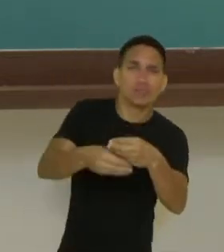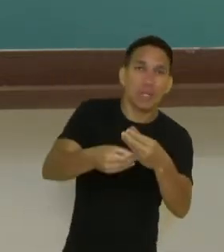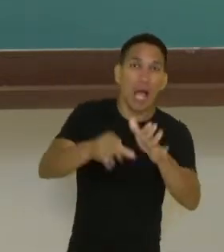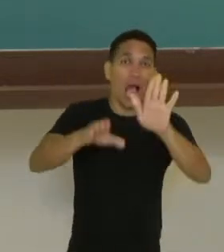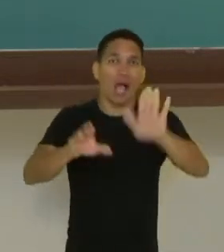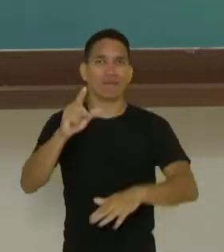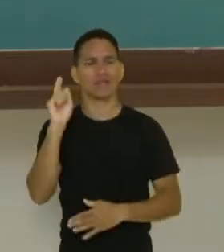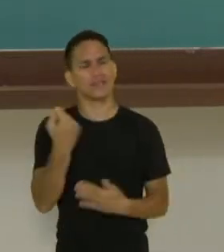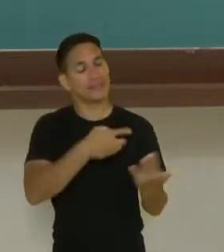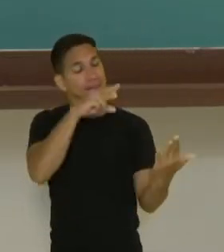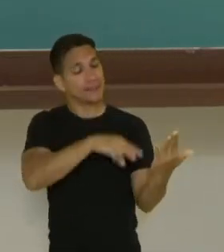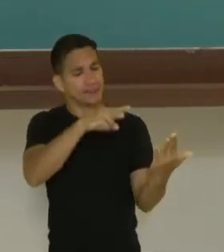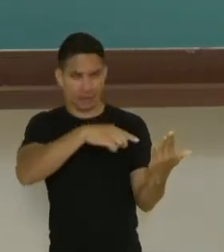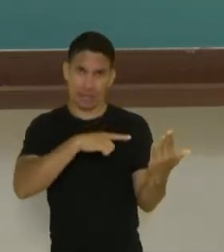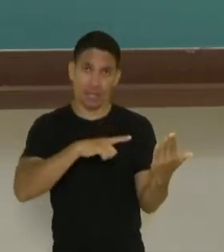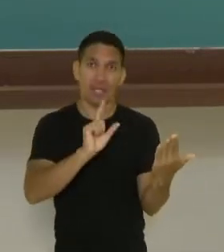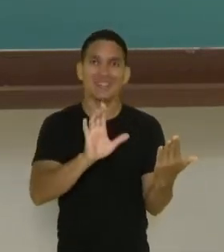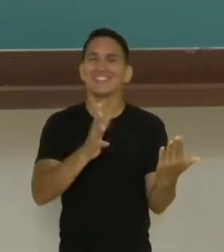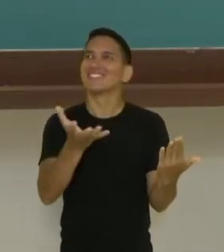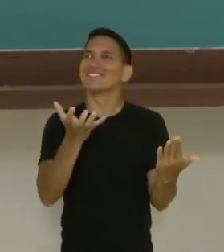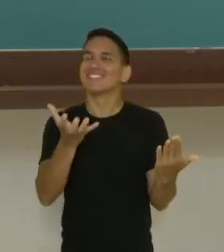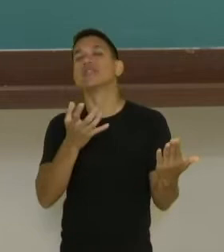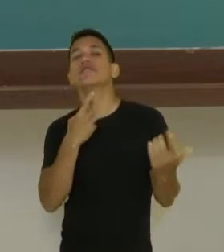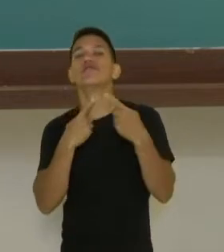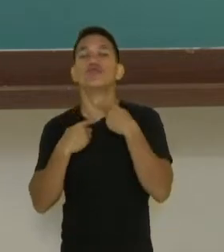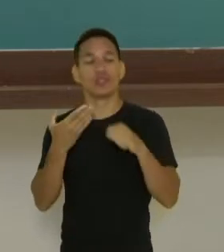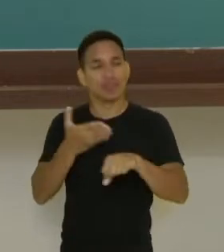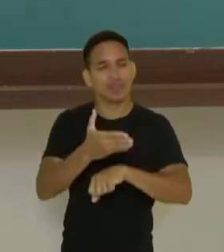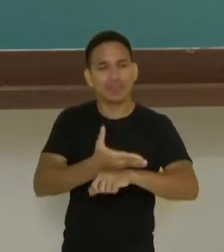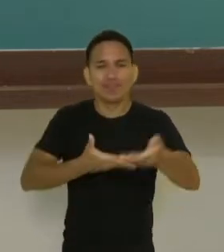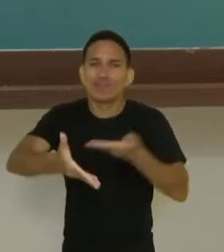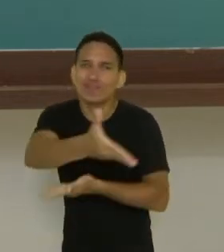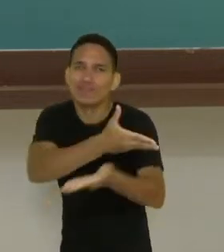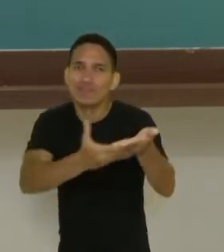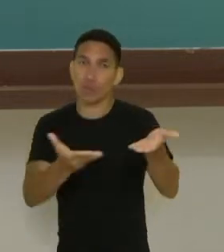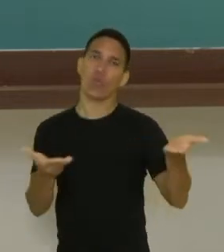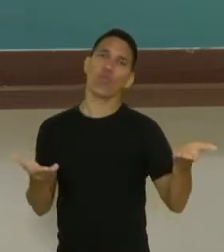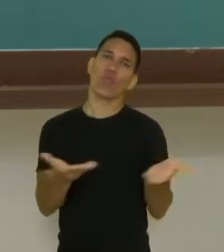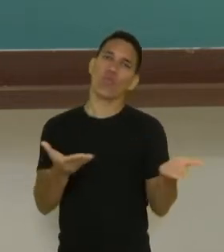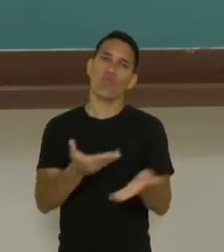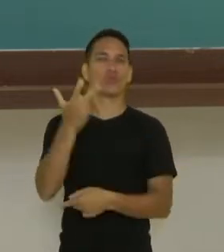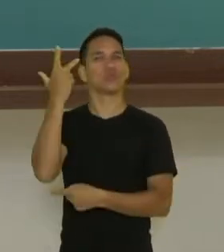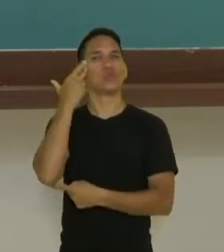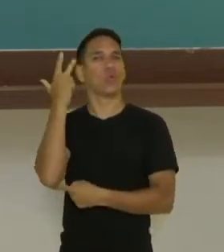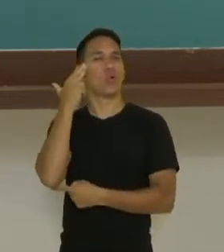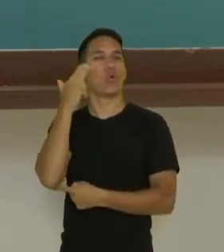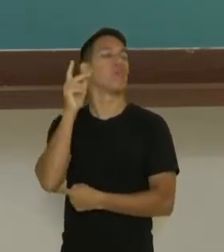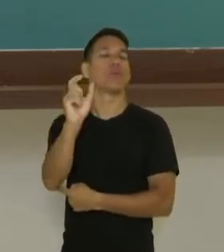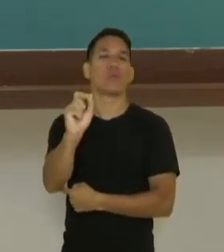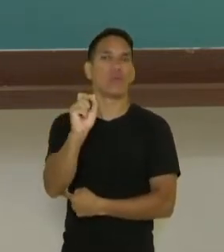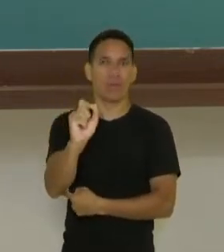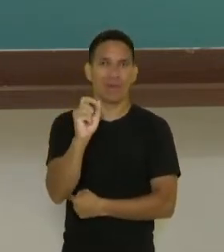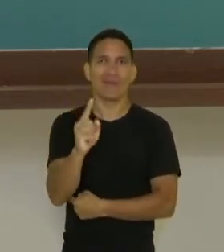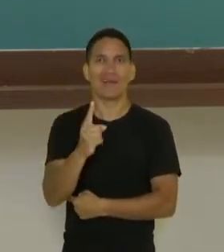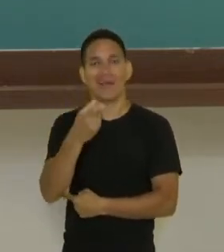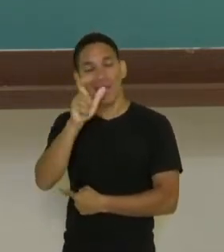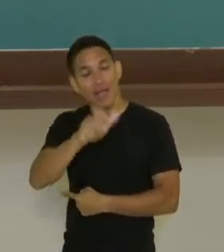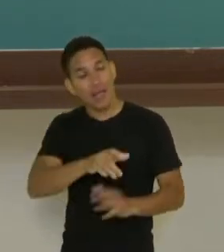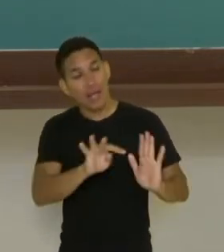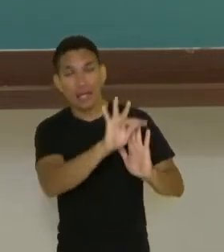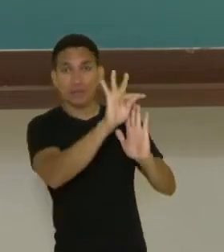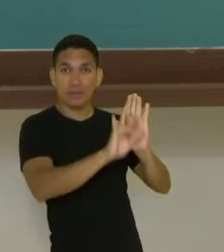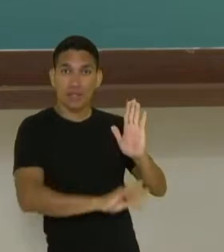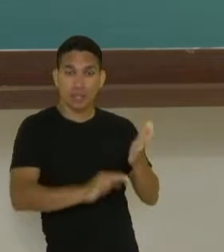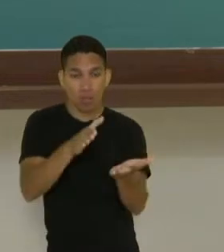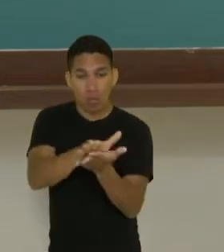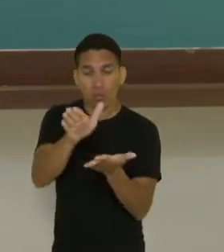algumas leituras e gostaria de participar. Hoje em dia é muito comum que aqueles textos que são